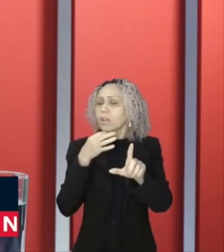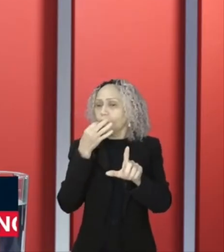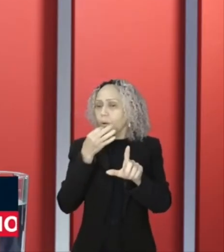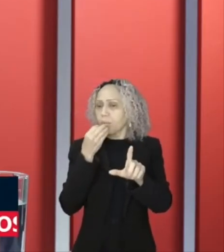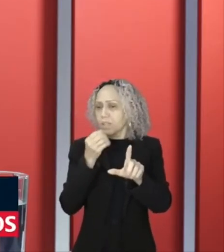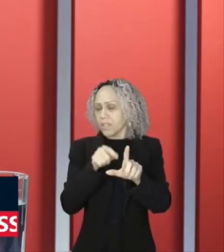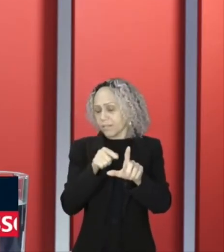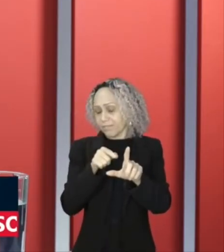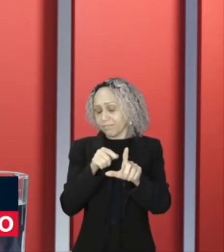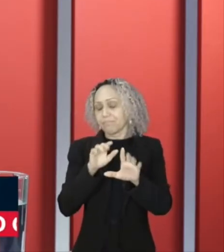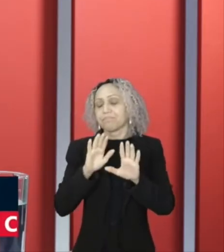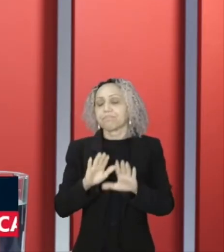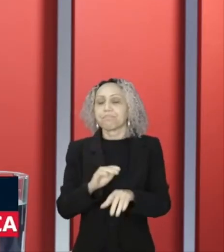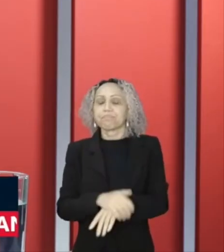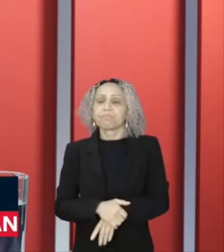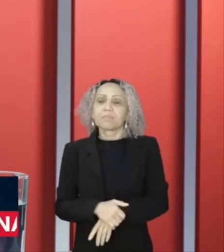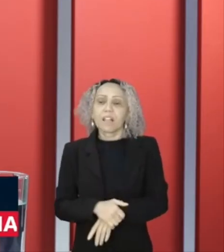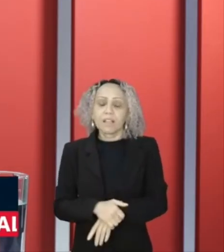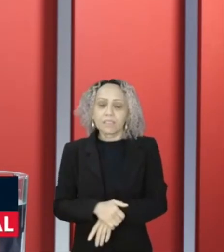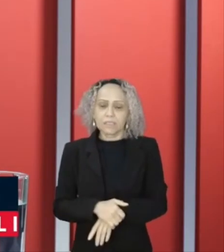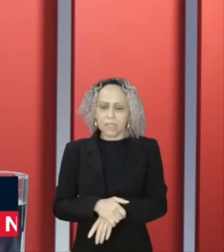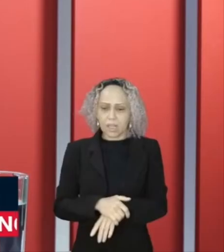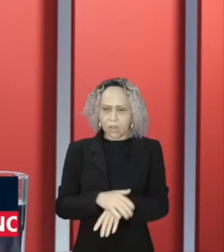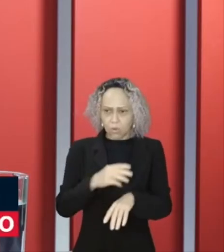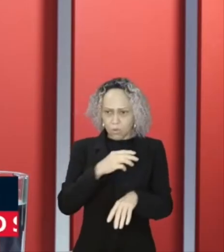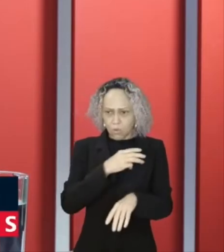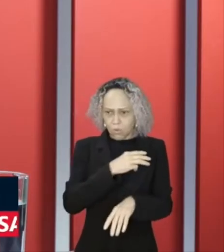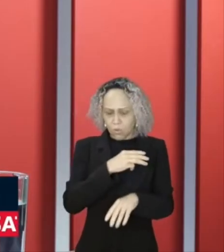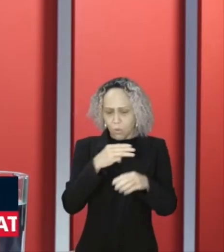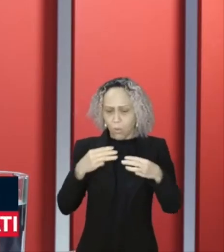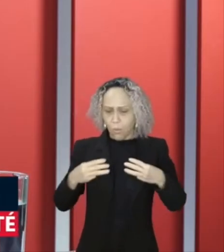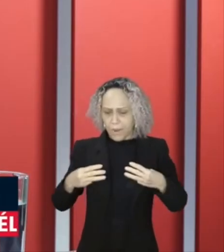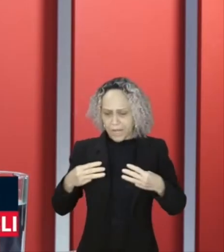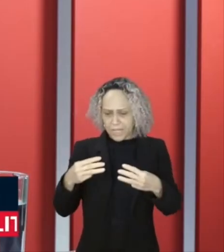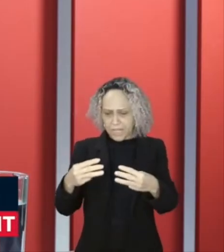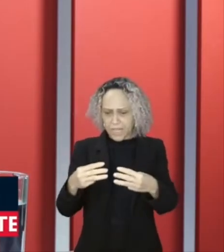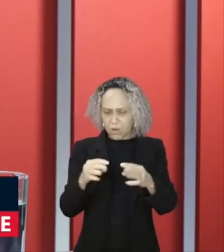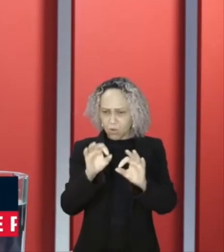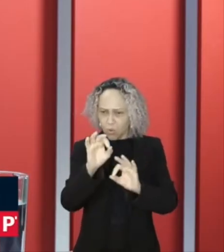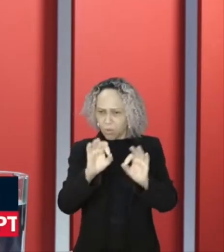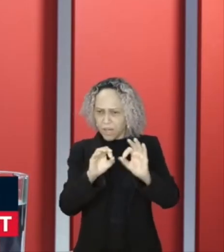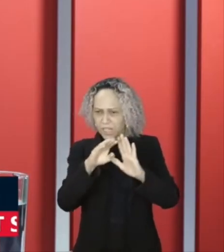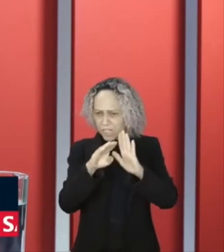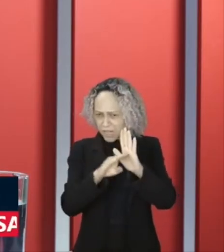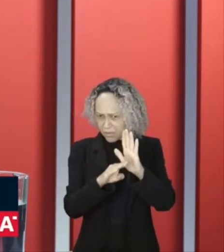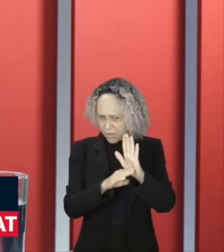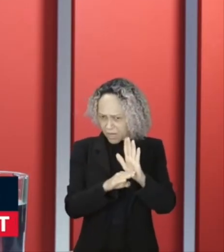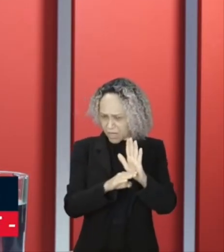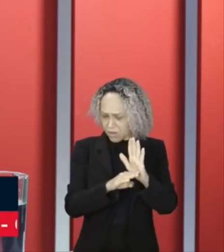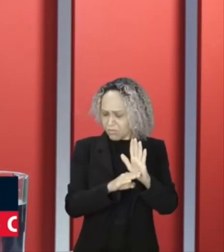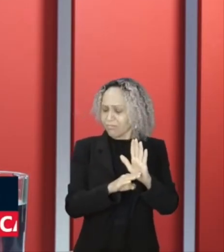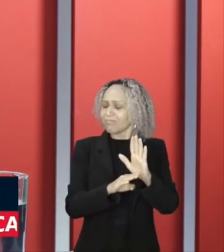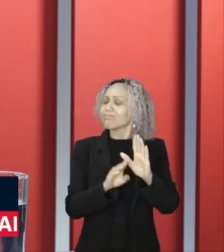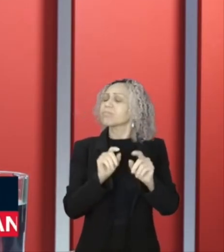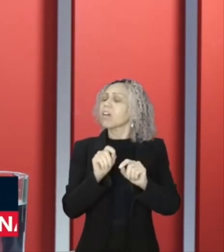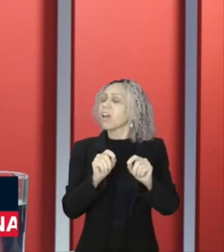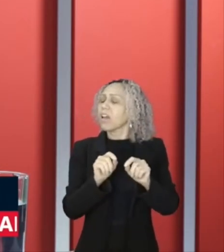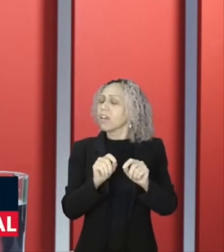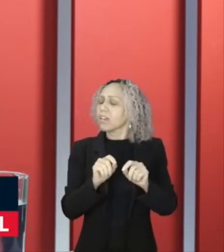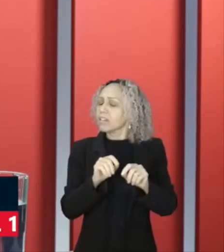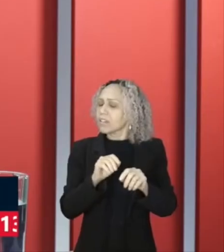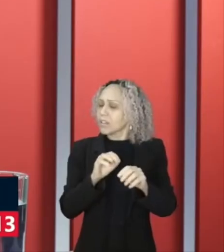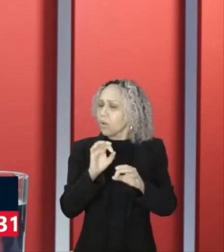organizada pelo Ministério do Planejamento para a deliberação dos ministérios. O grau de incorporação foi